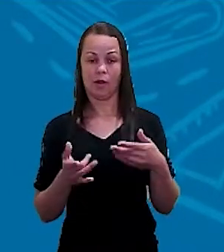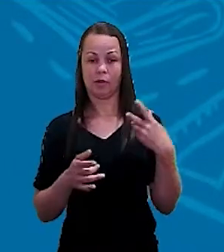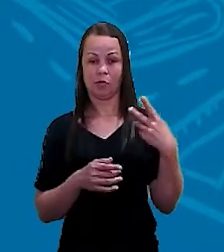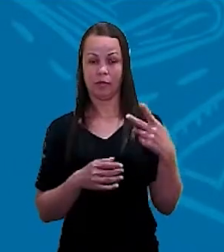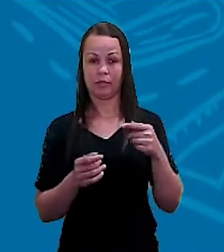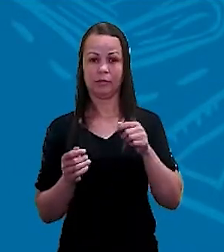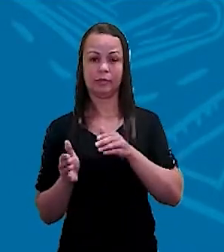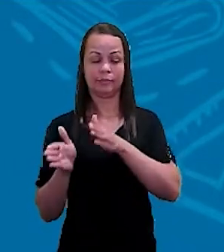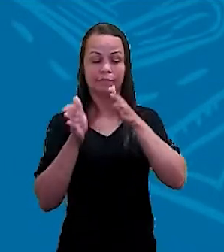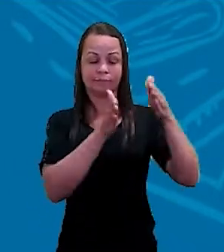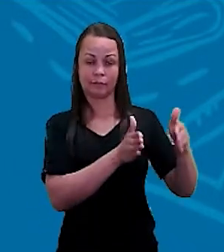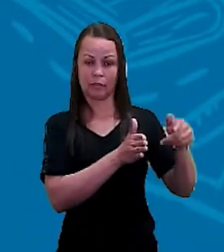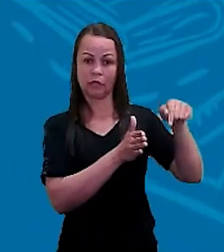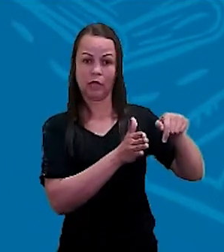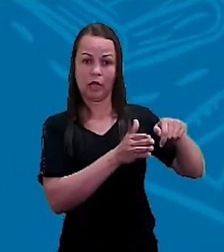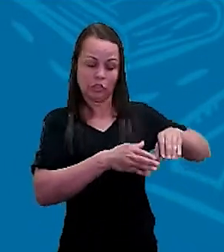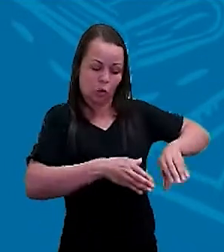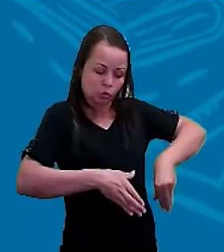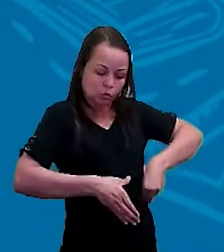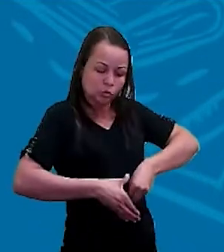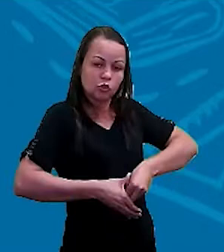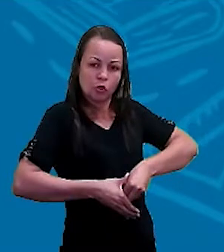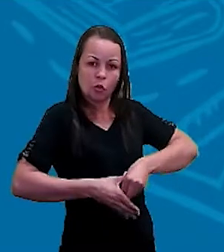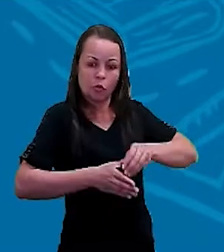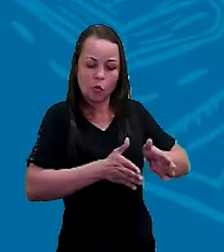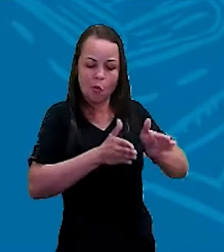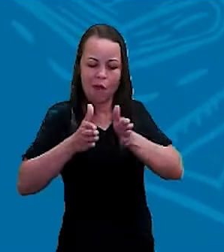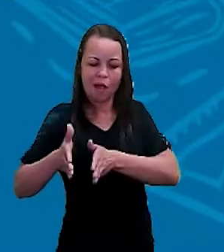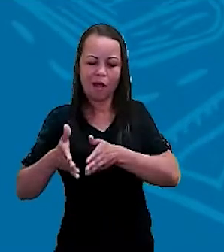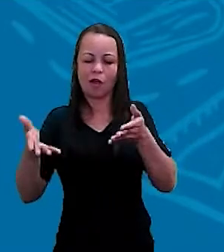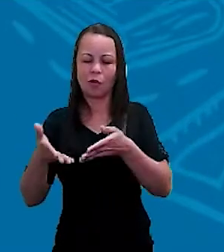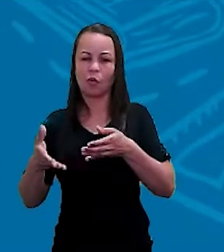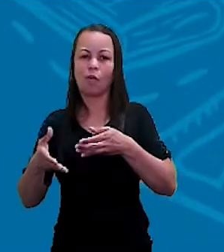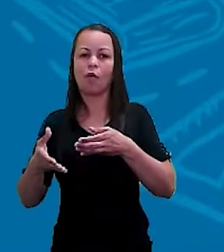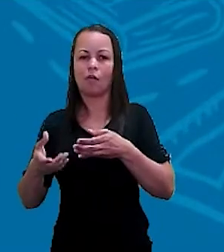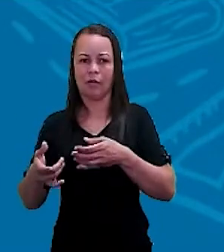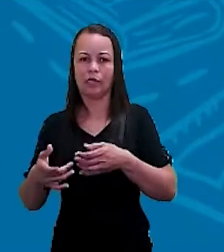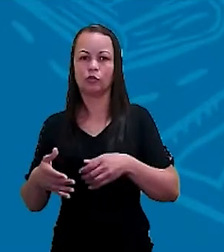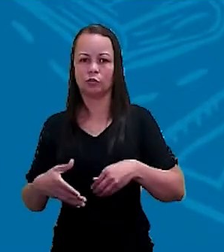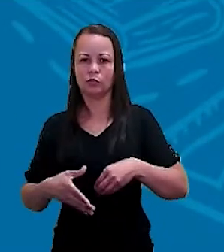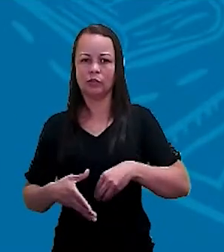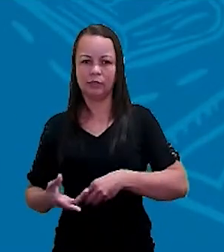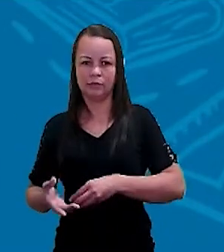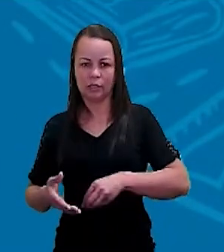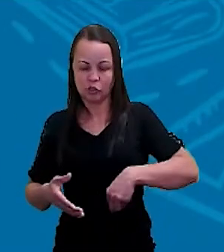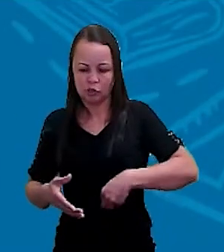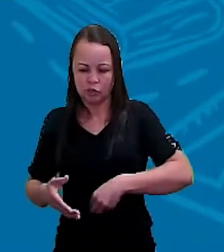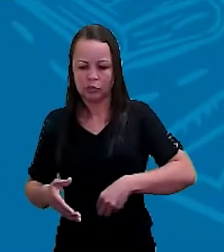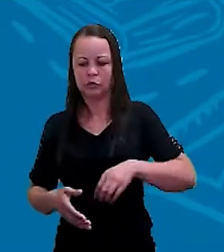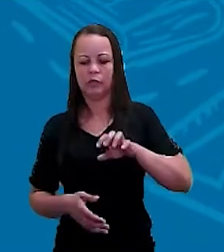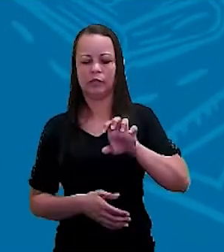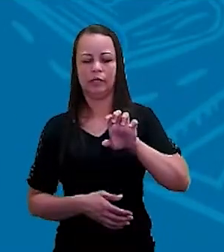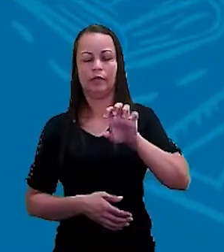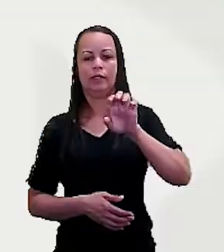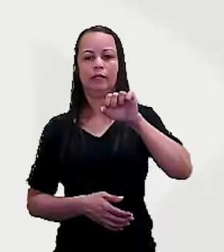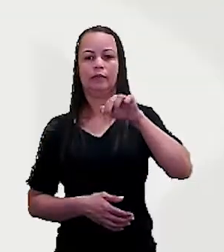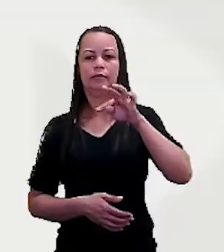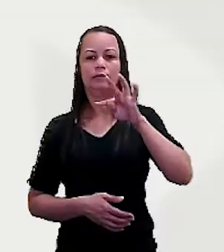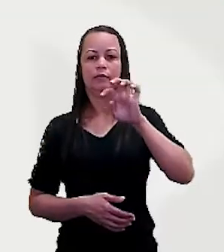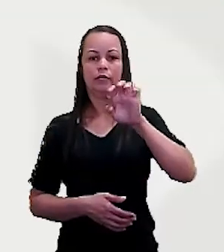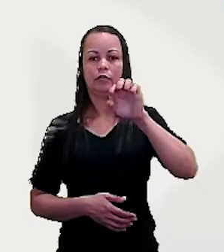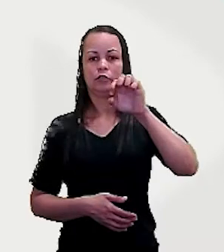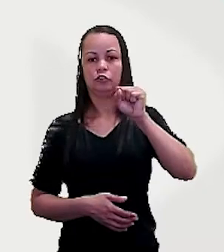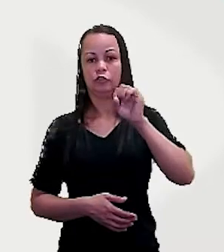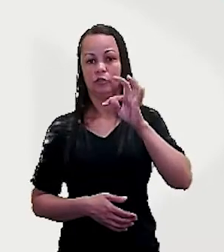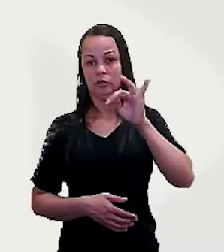lá da região do estômago, está indo agora para onde? Para a região do intestino. E aqui primeiro a gente vai iniciar com que intestino? Com o intestino que a gente chama